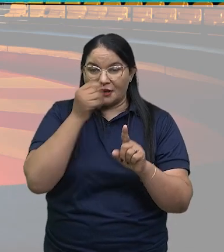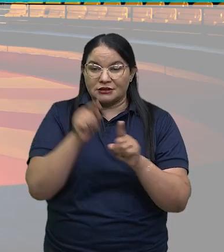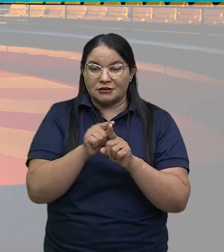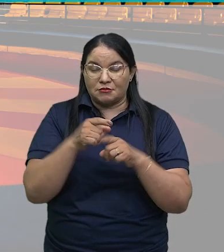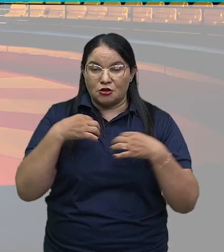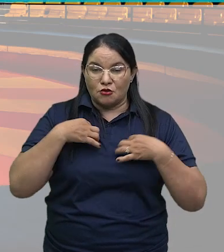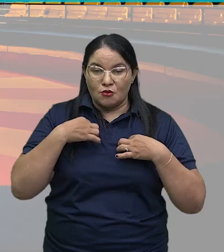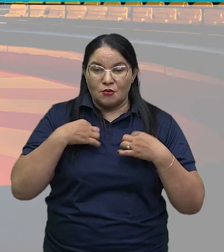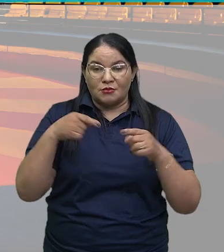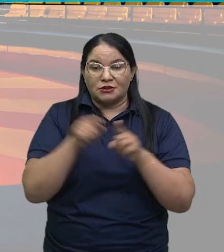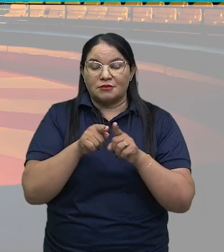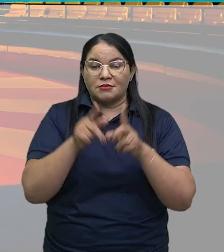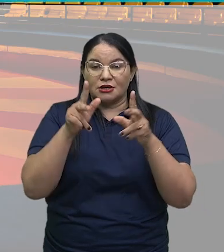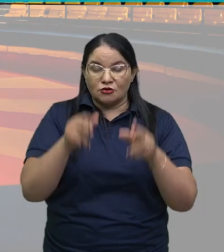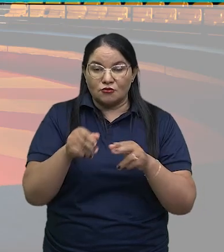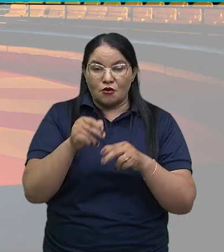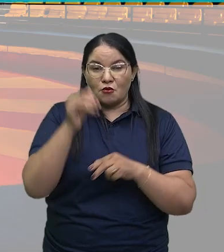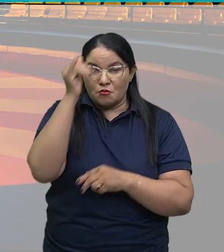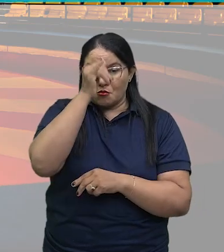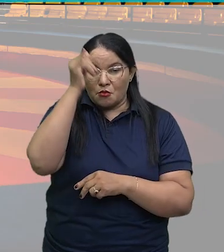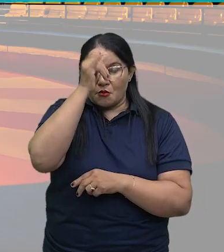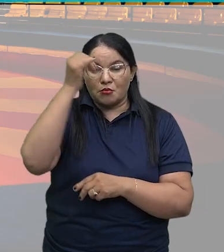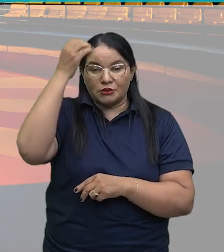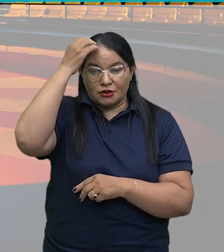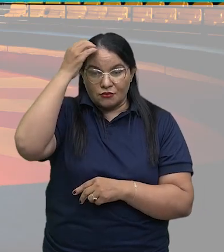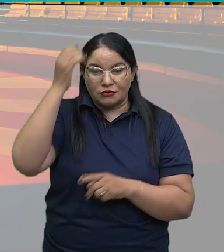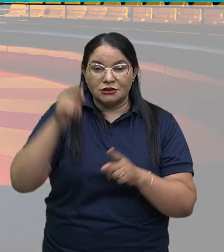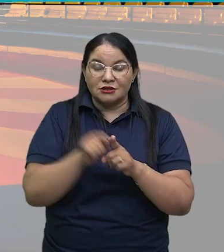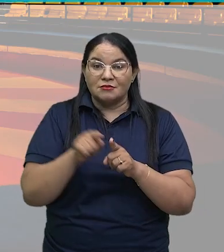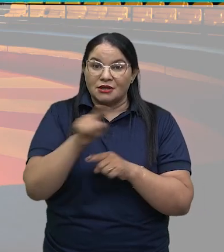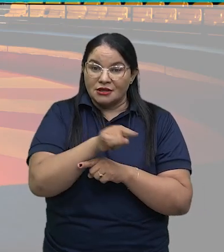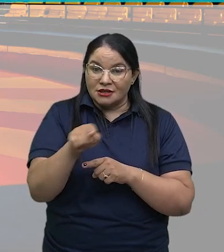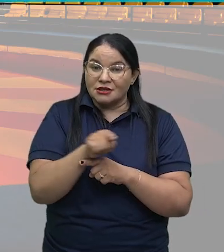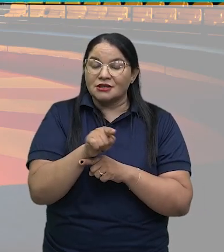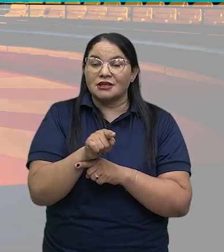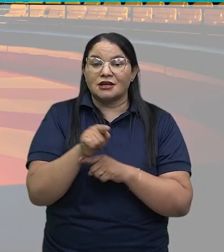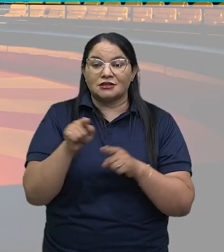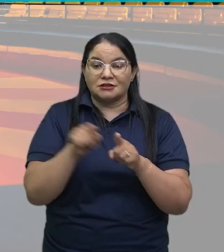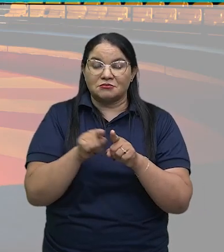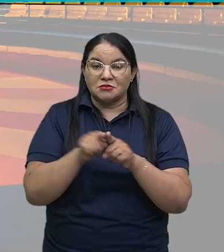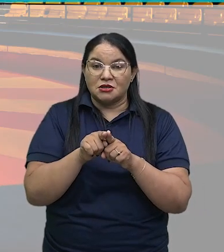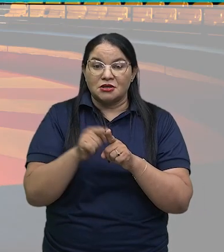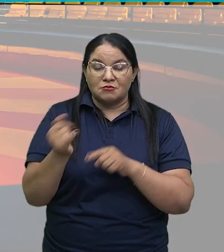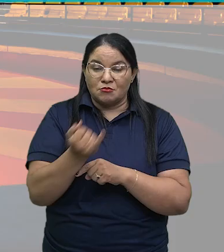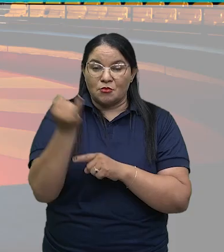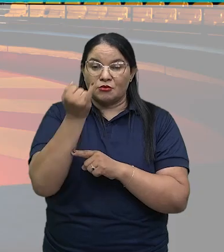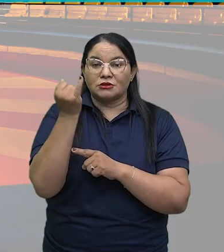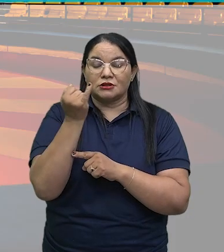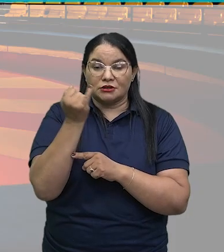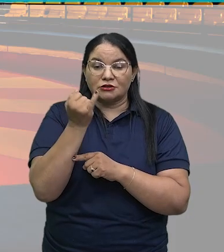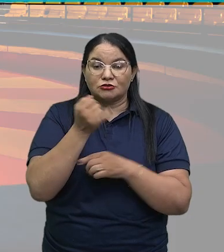anteriores, como o bobo da corte, sempre teve um papel fundamental como crítico social.